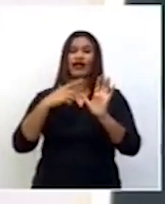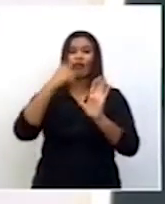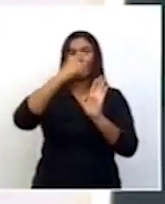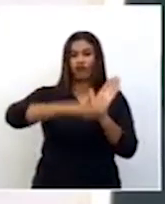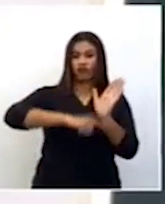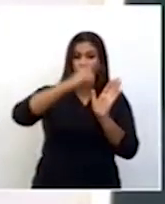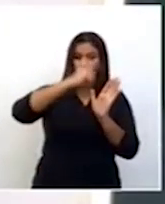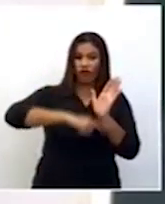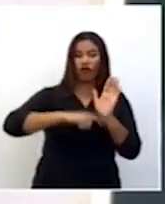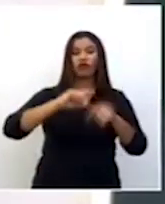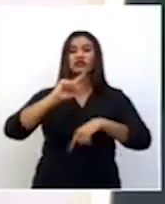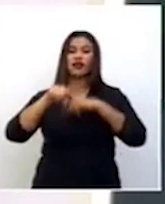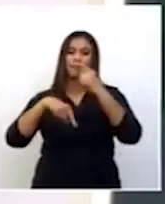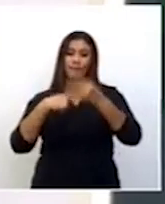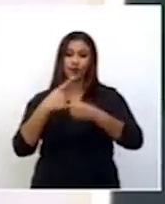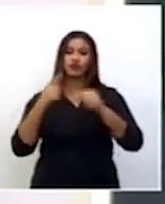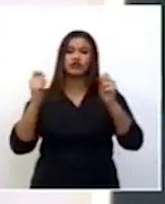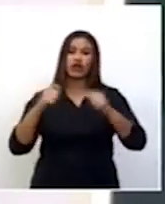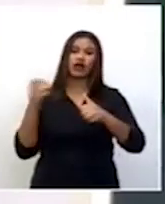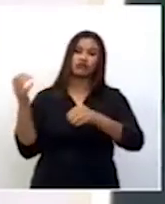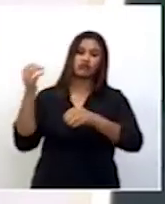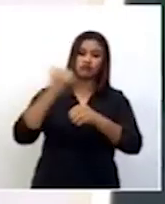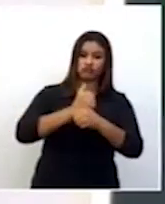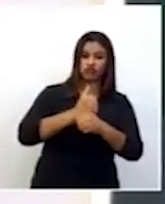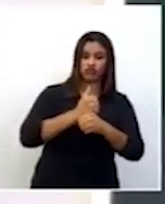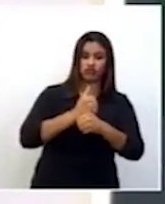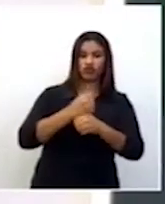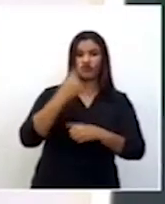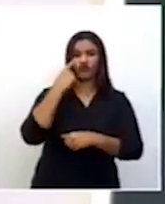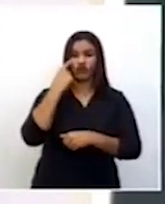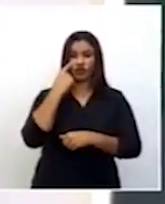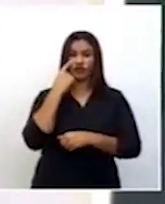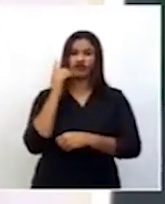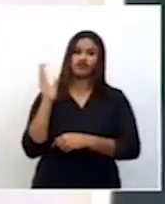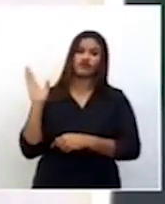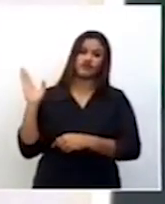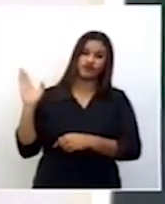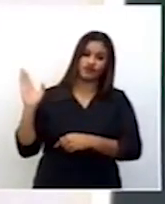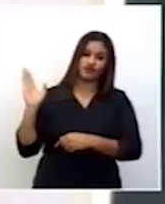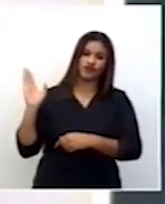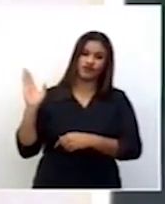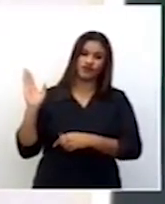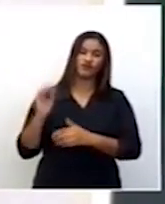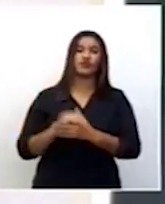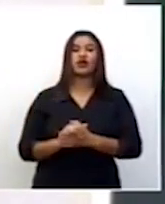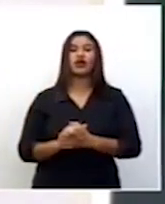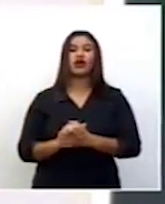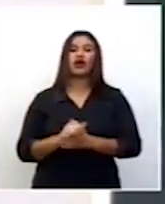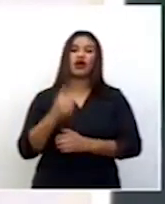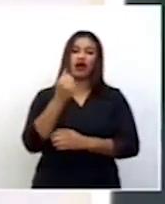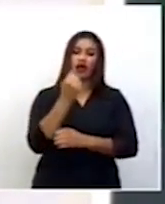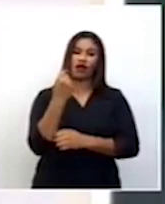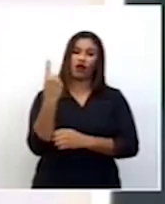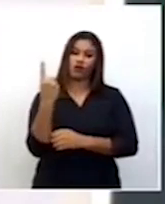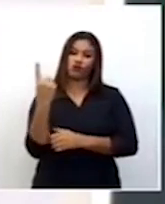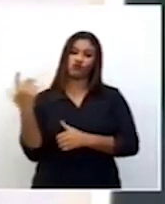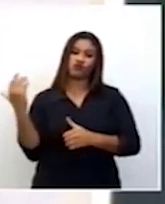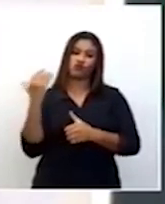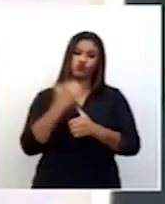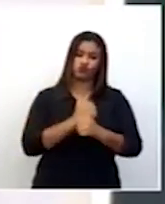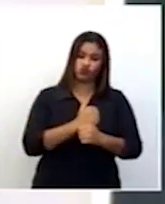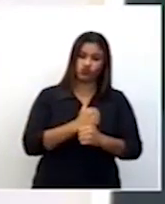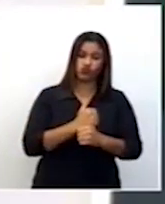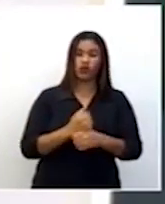termo, substituí aqui o A1. Peguei a razão, substituí a razão aqui nos 2 termos. Eram